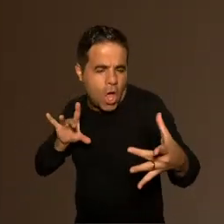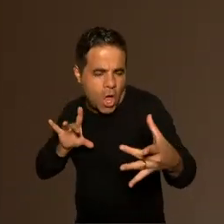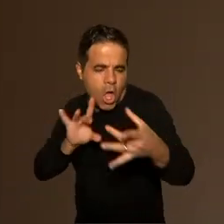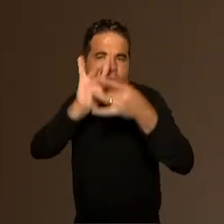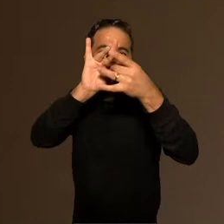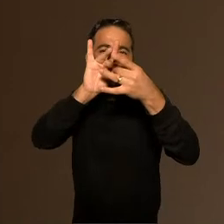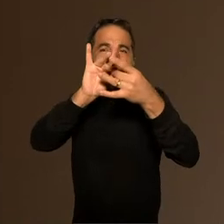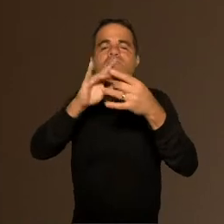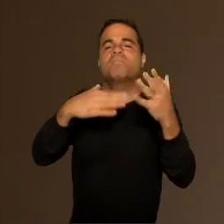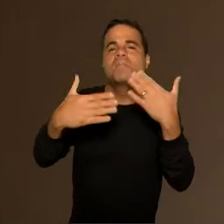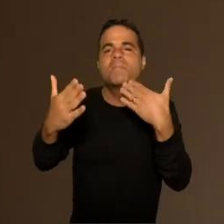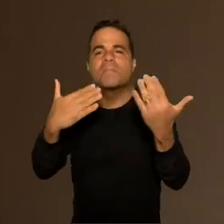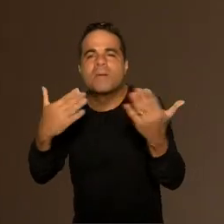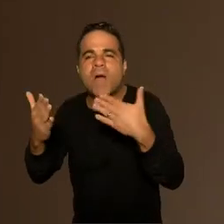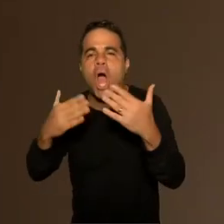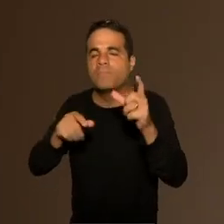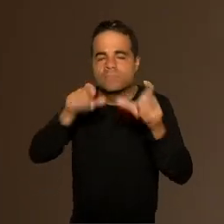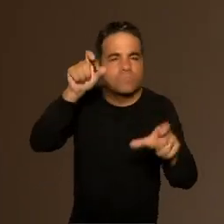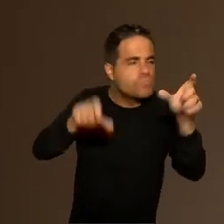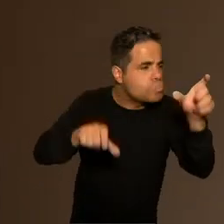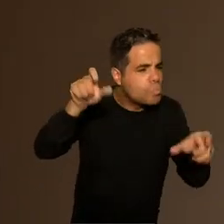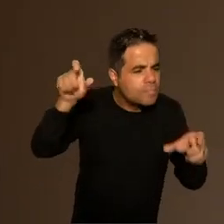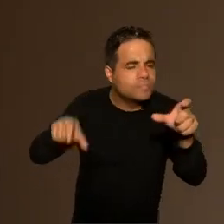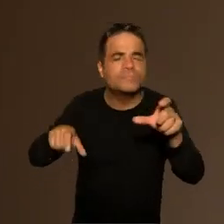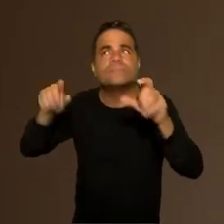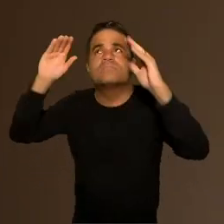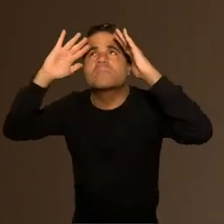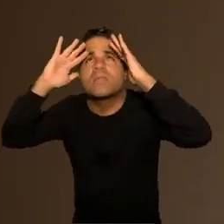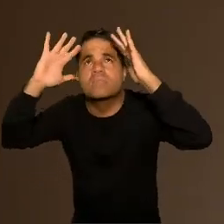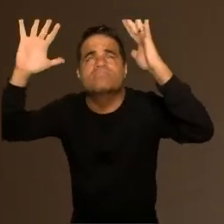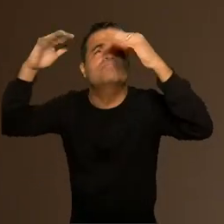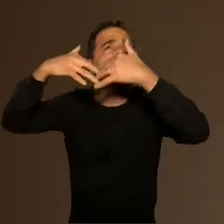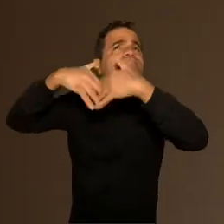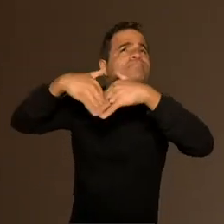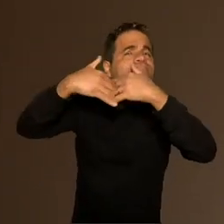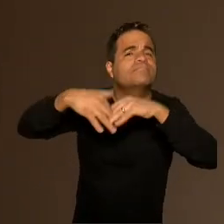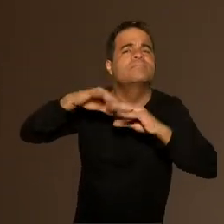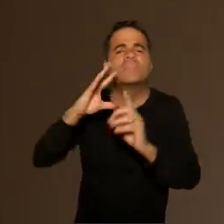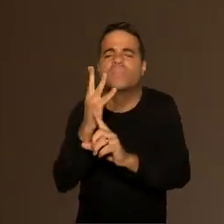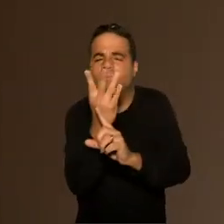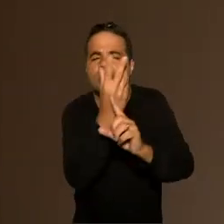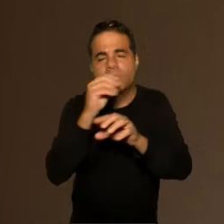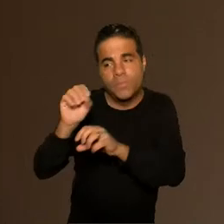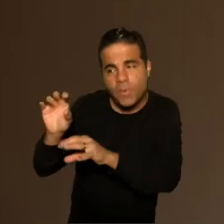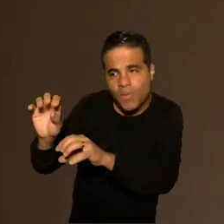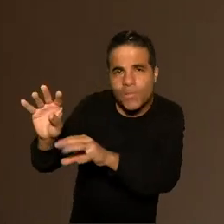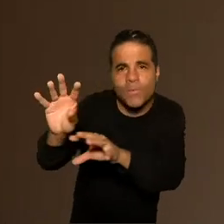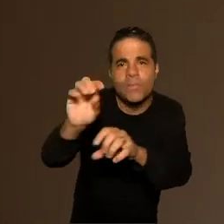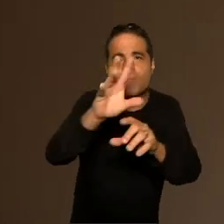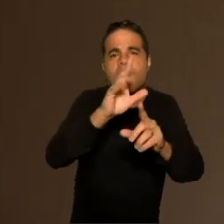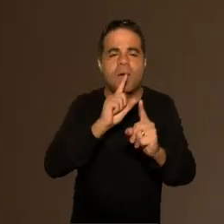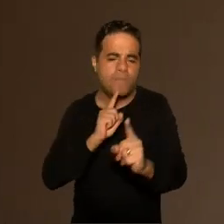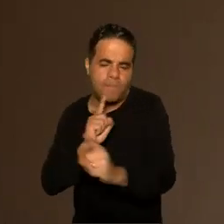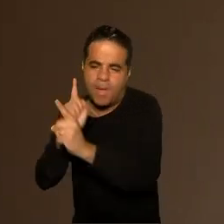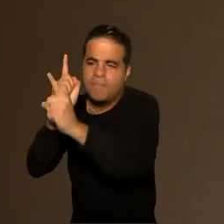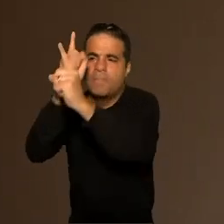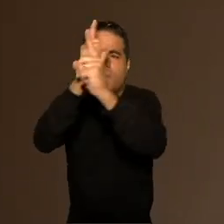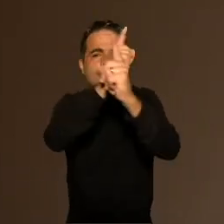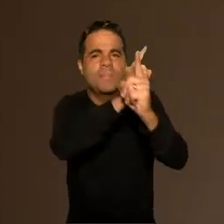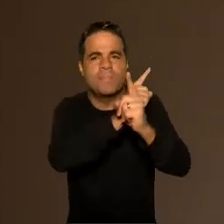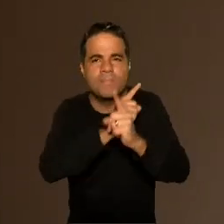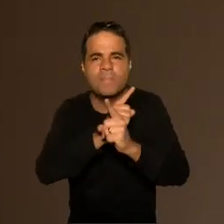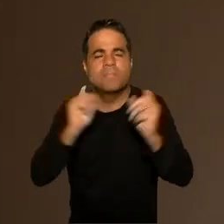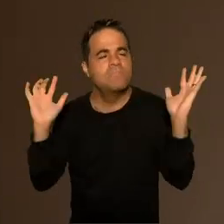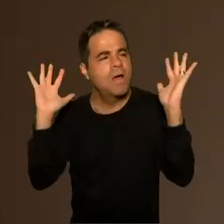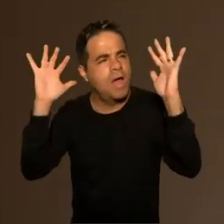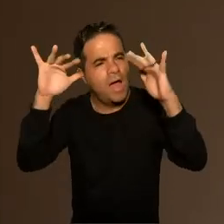pro público especialistas e pensadores da arte da educação se encontrarem aqui com